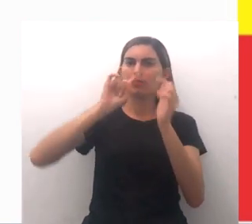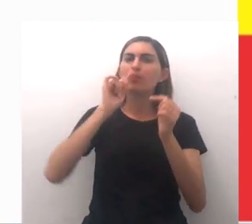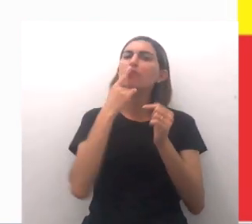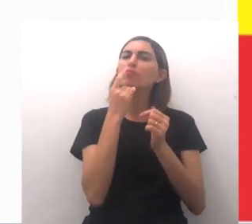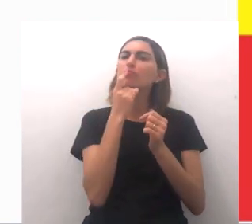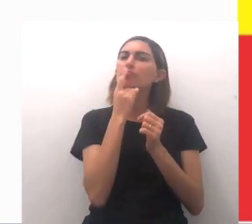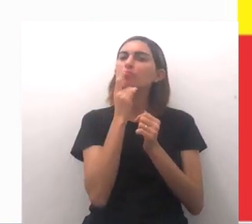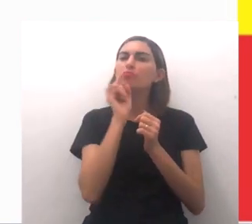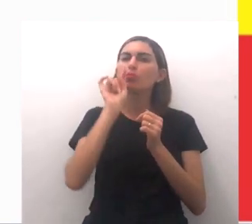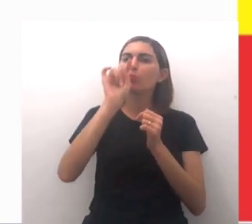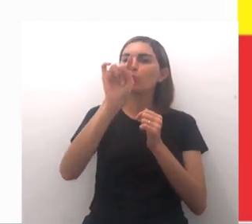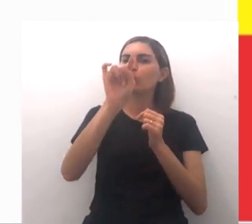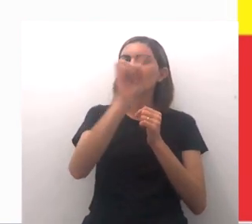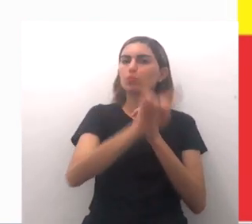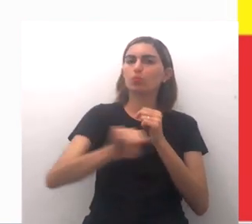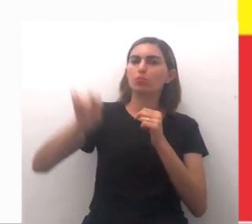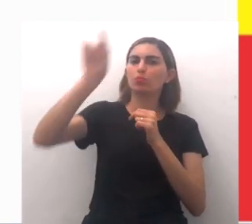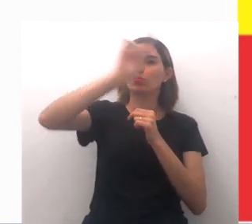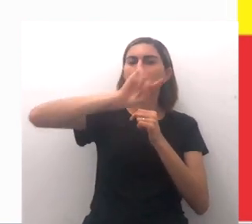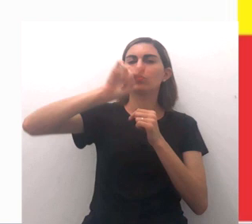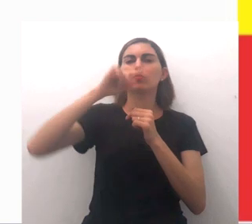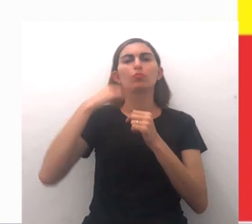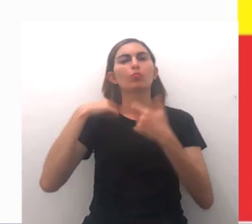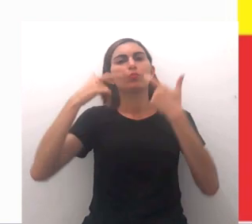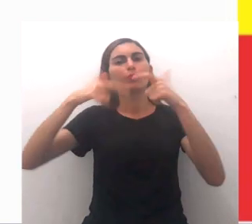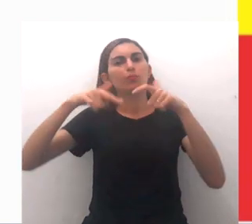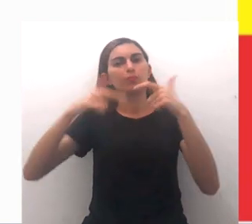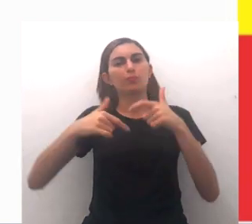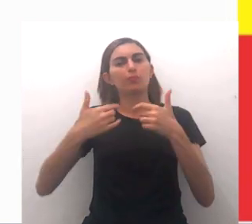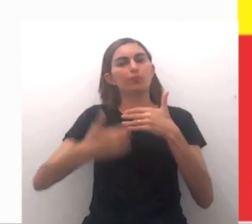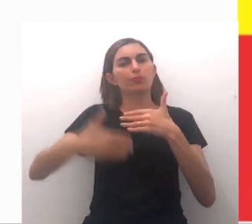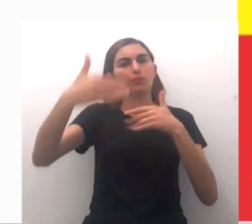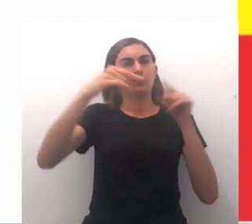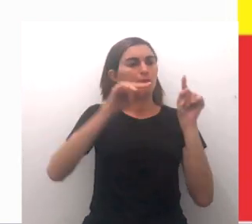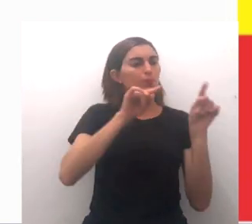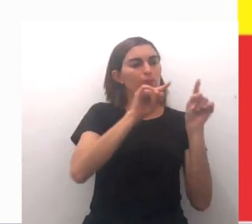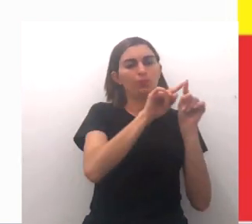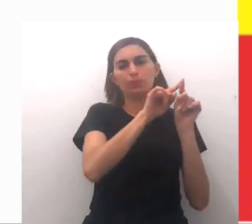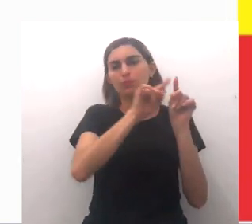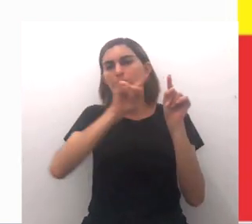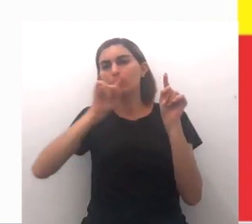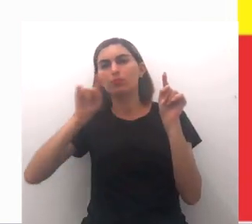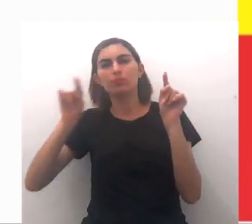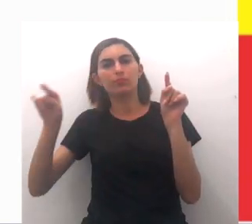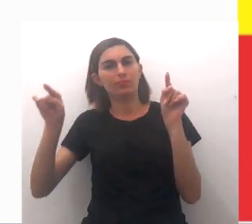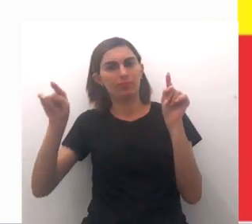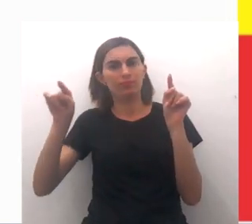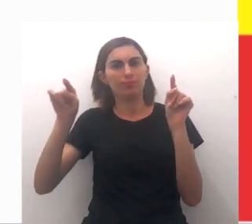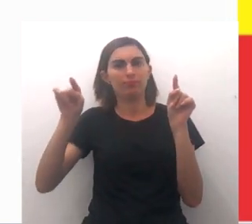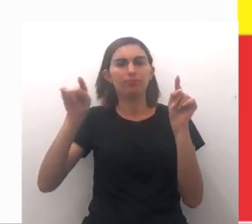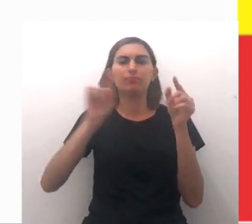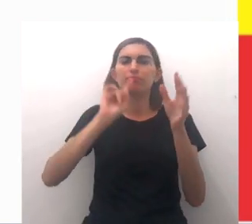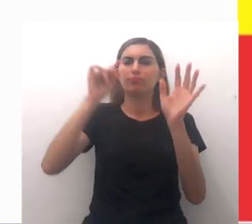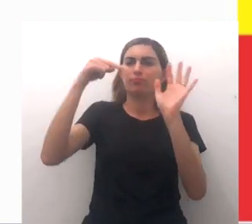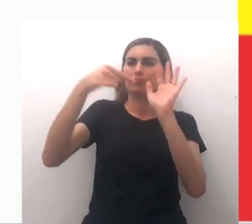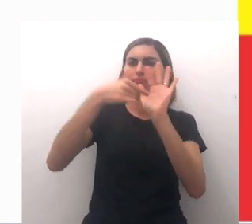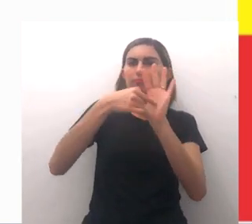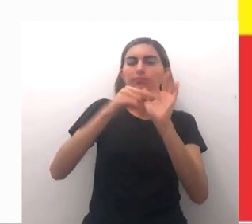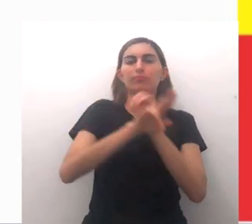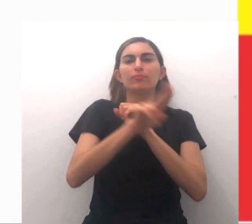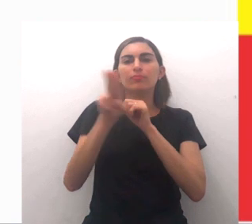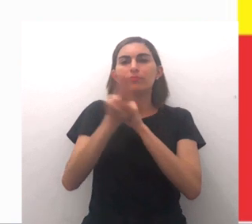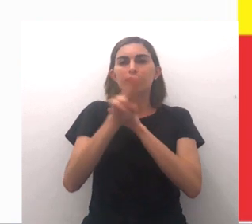centro da circunferência, onde vai de uma borda a outra, passando pelo centro, é chamado